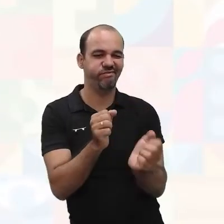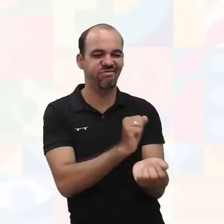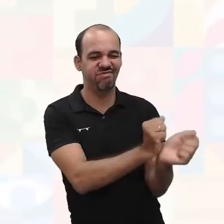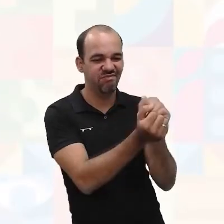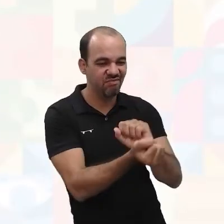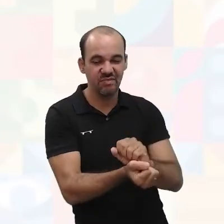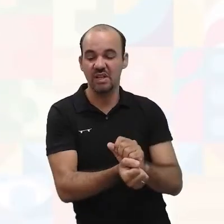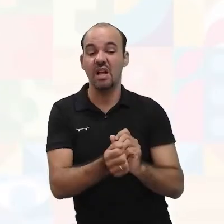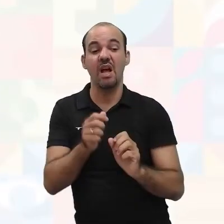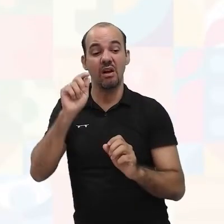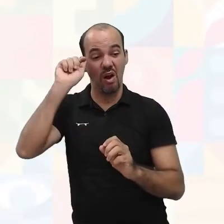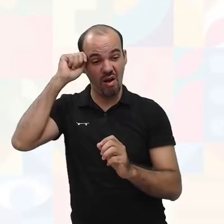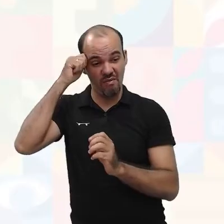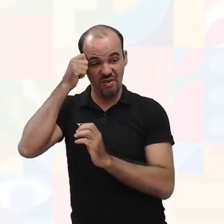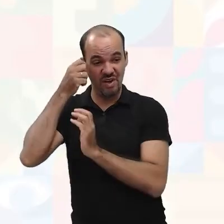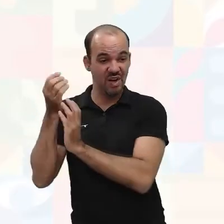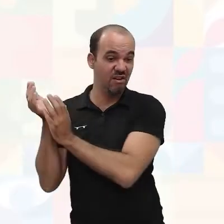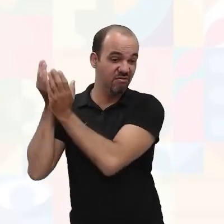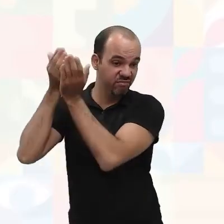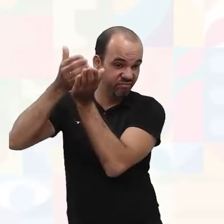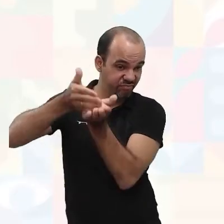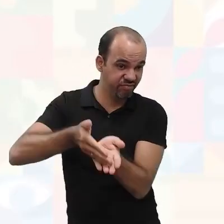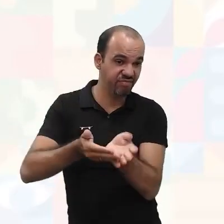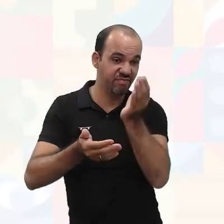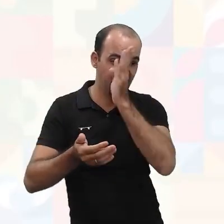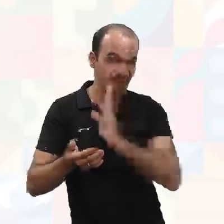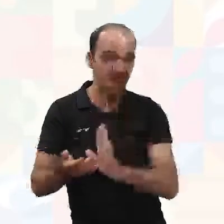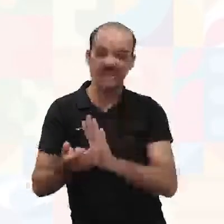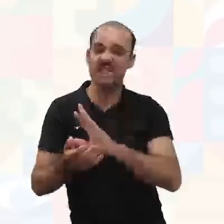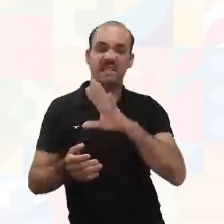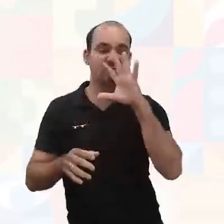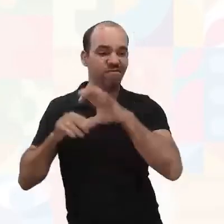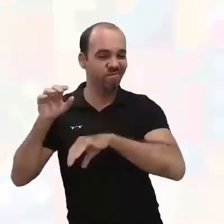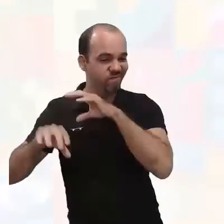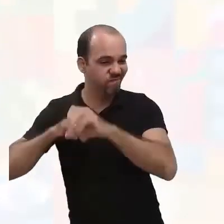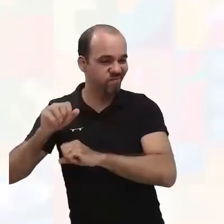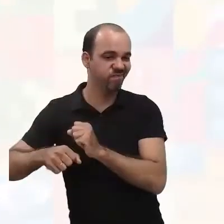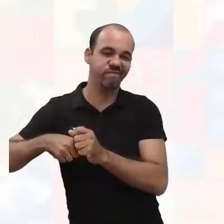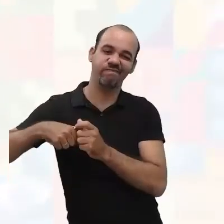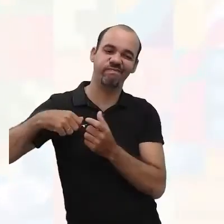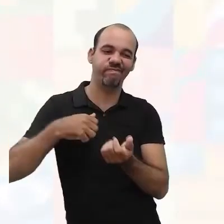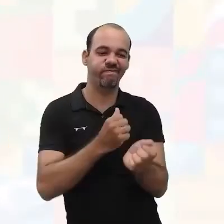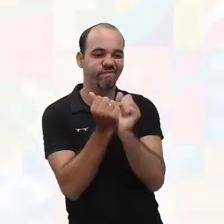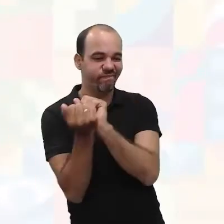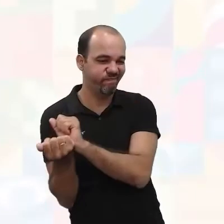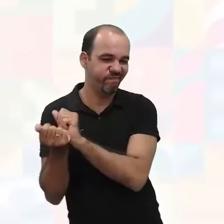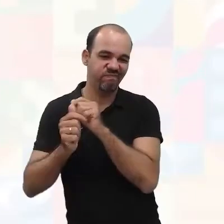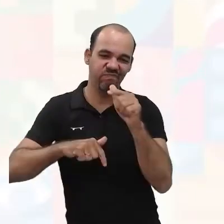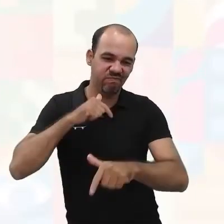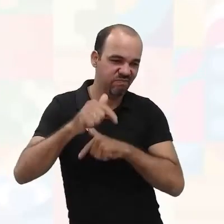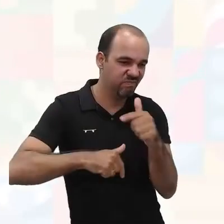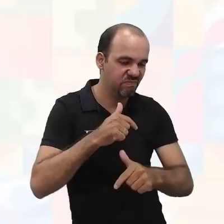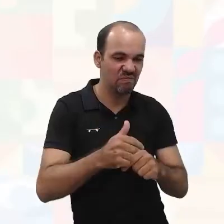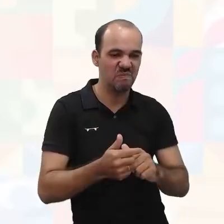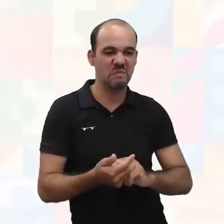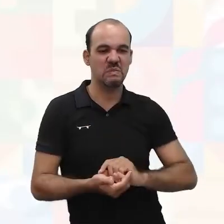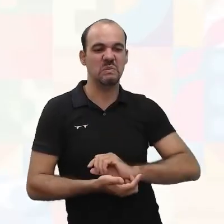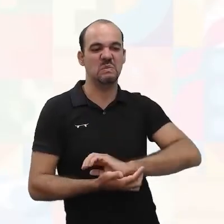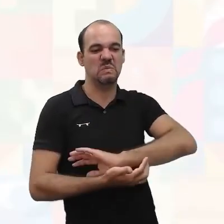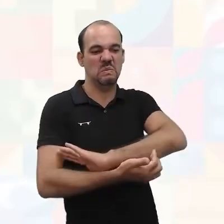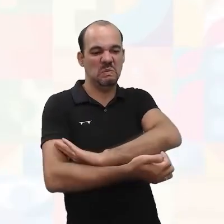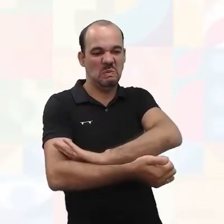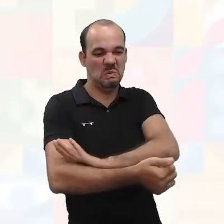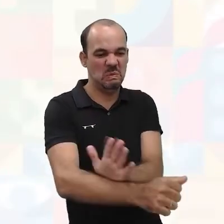africanos e a implementação de uma sociedade extremamente hierarquizada, né, desigual, racista, preconceituosa. Então esse